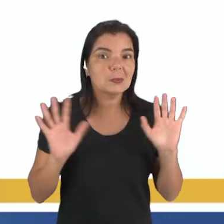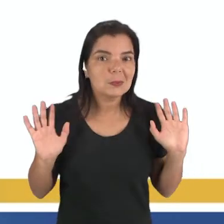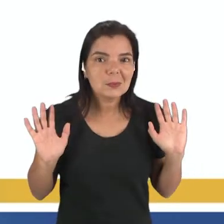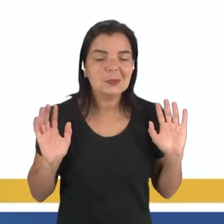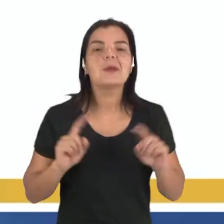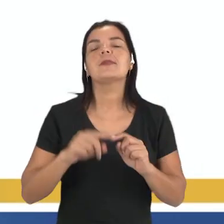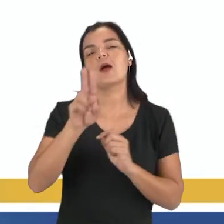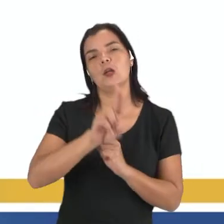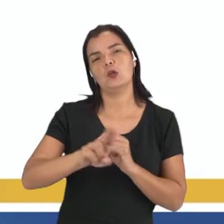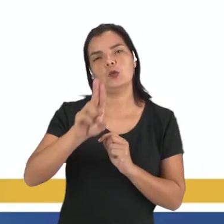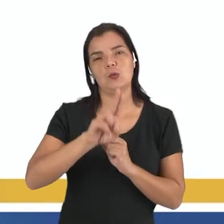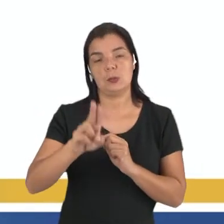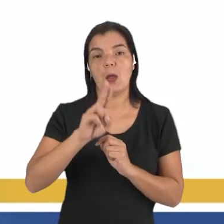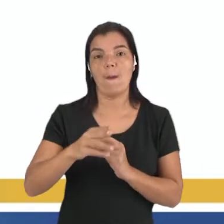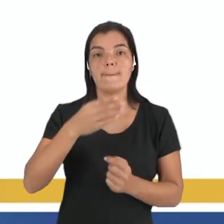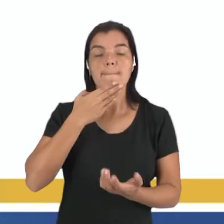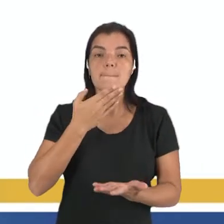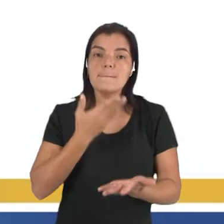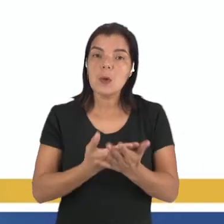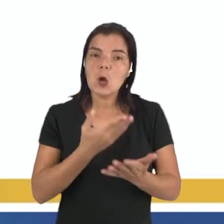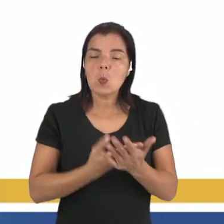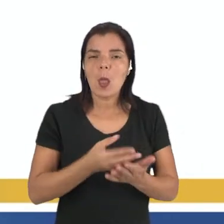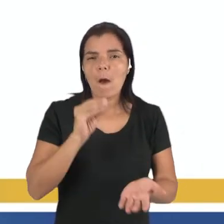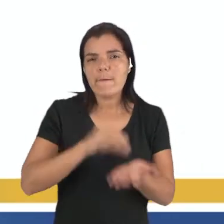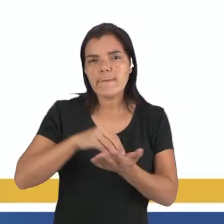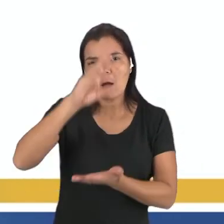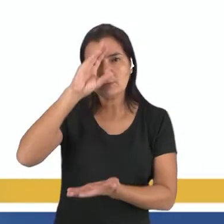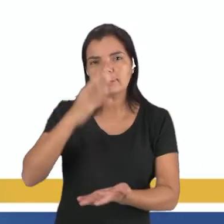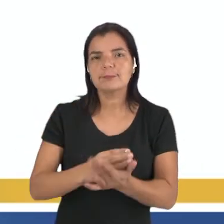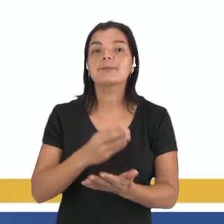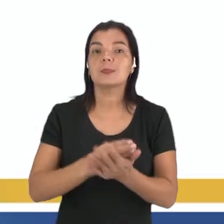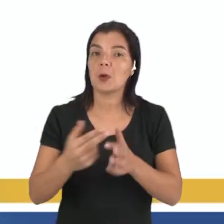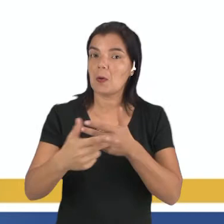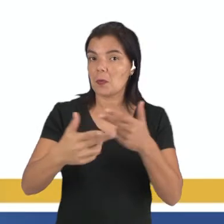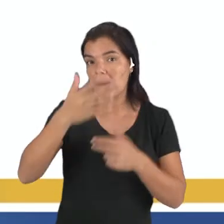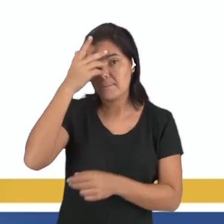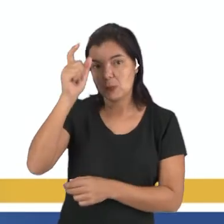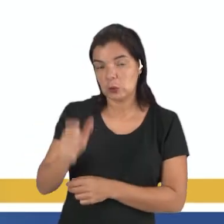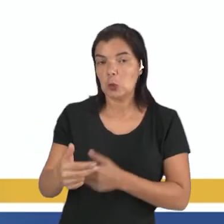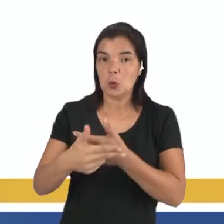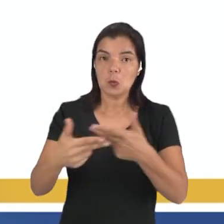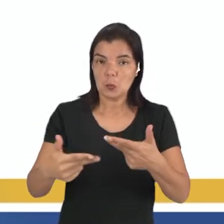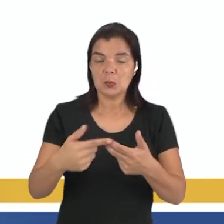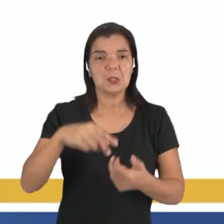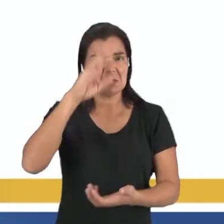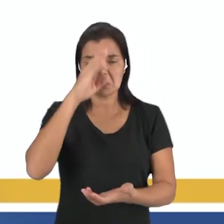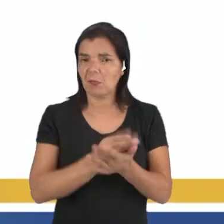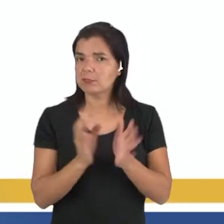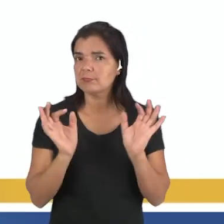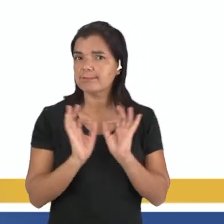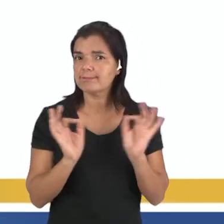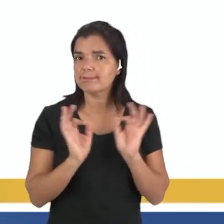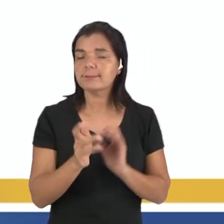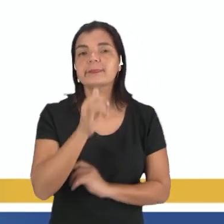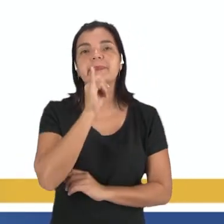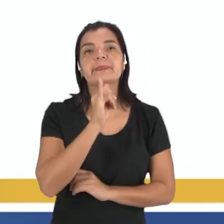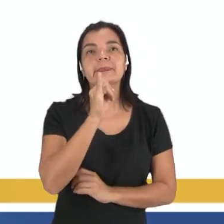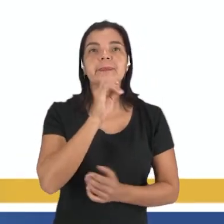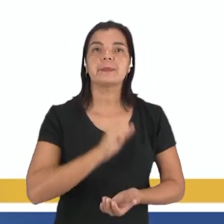Ele é usado geralmente para expressar incredulidade com alguém, algo ou algum fato, uma coisa que você não acredita.